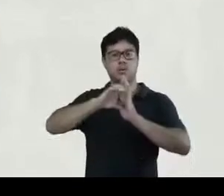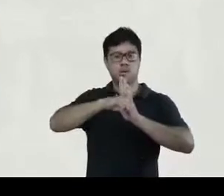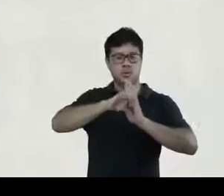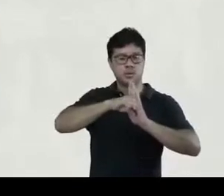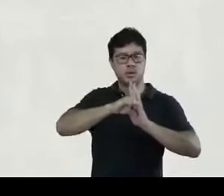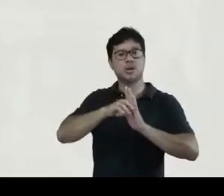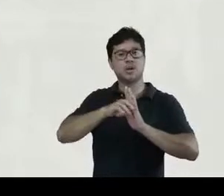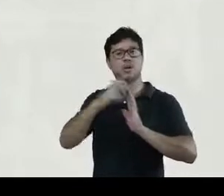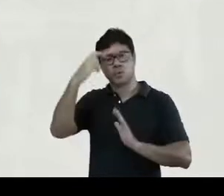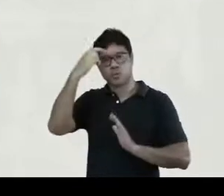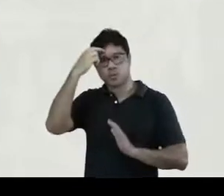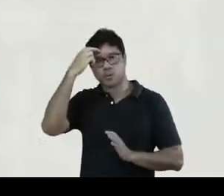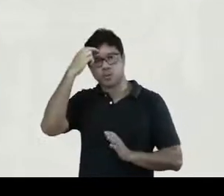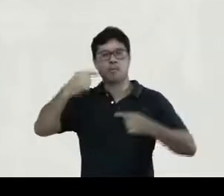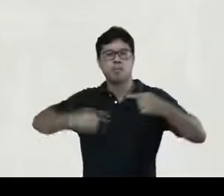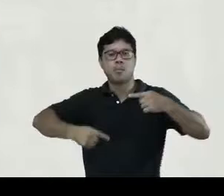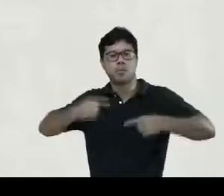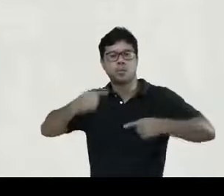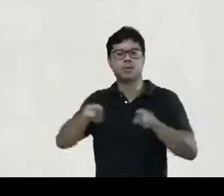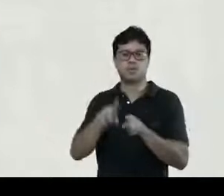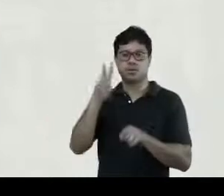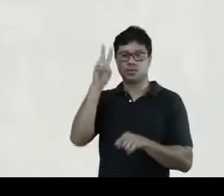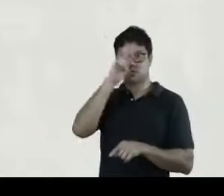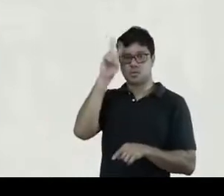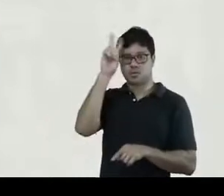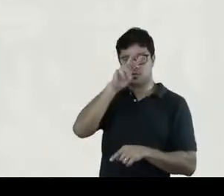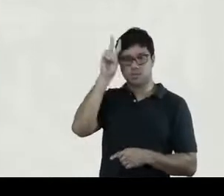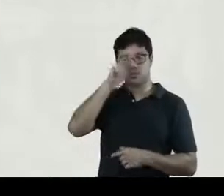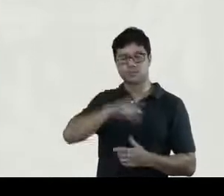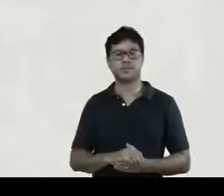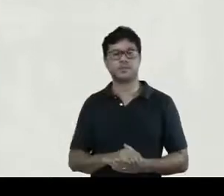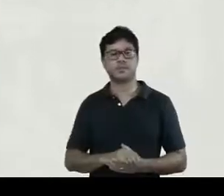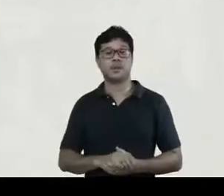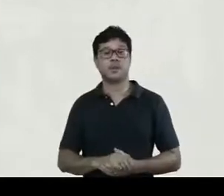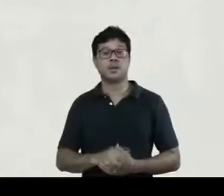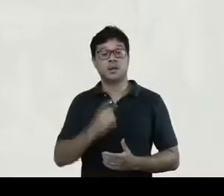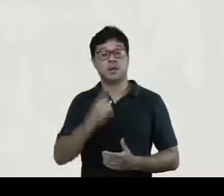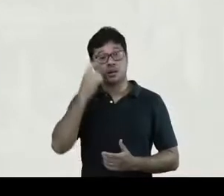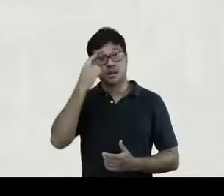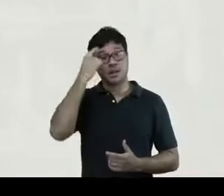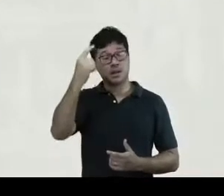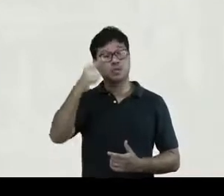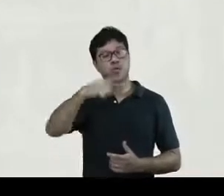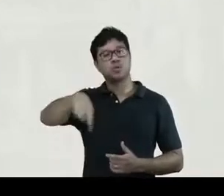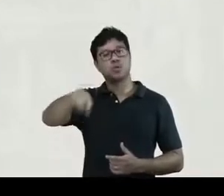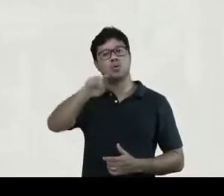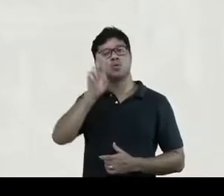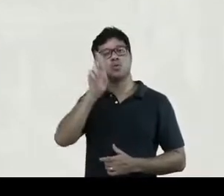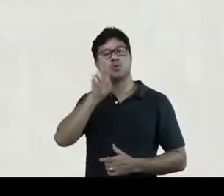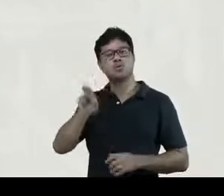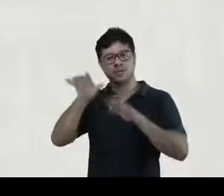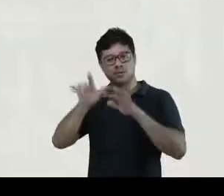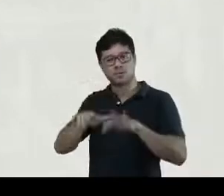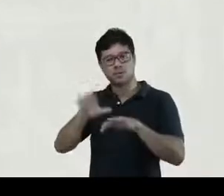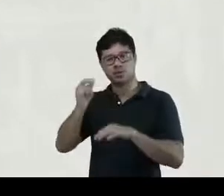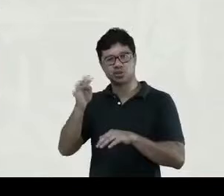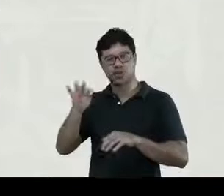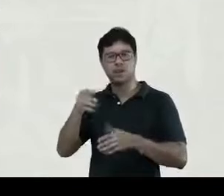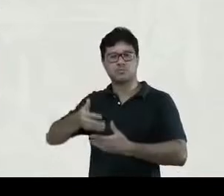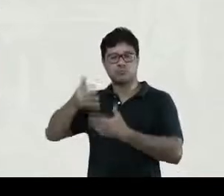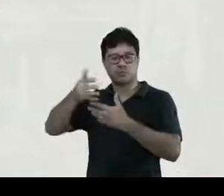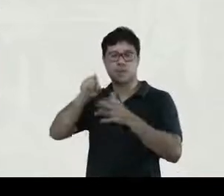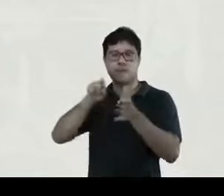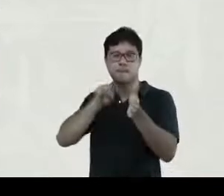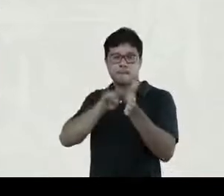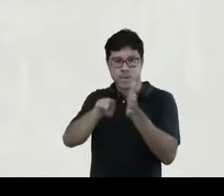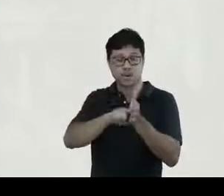conceituais, culturais, políticos e históricos. Gostaria de lembrar a todos que utilizem o chat para fazer as suas